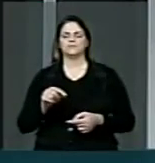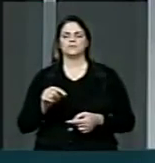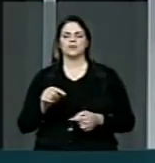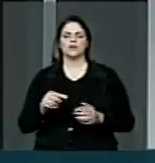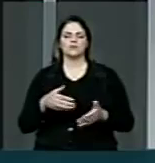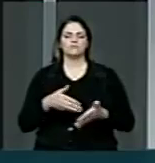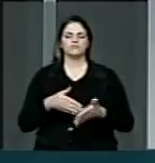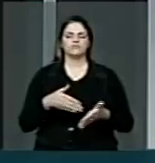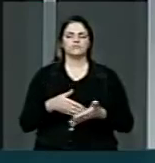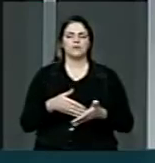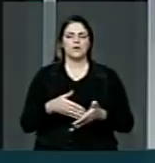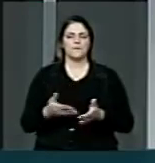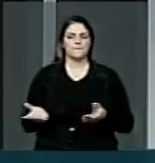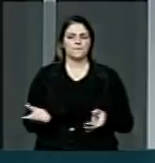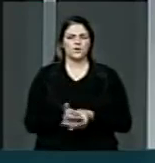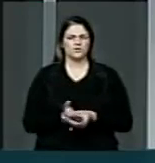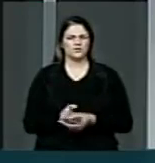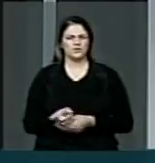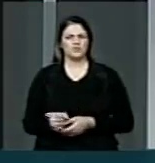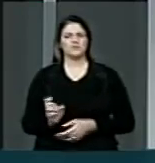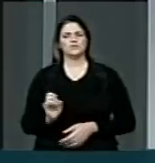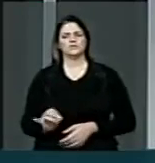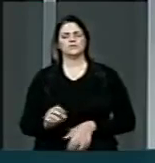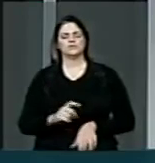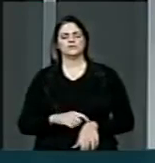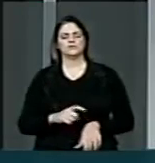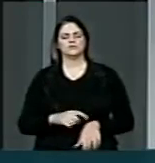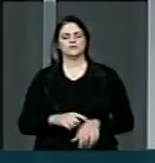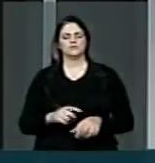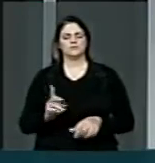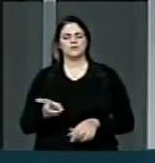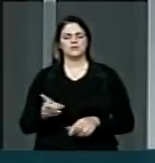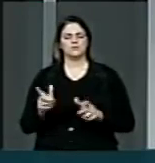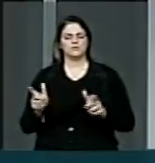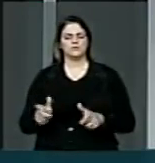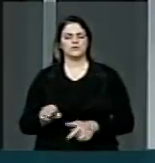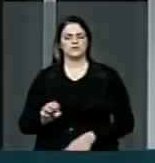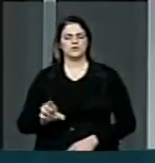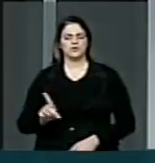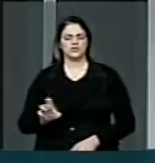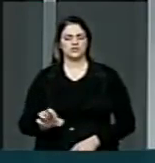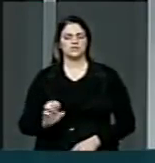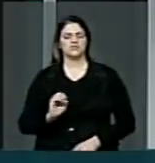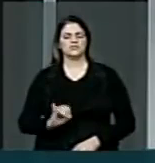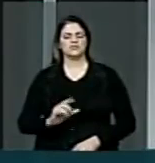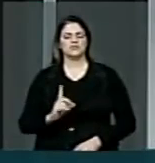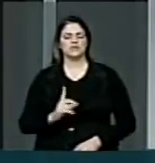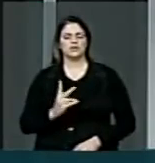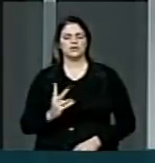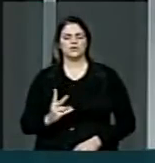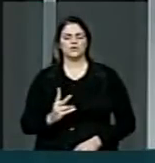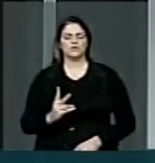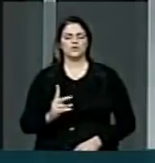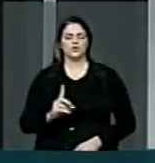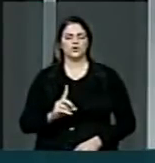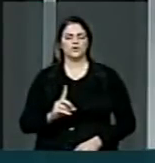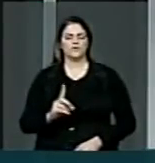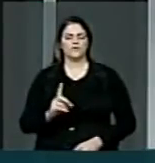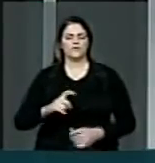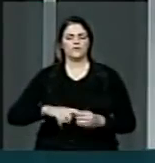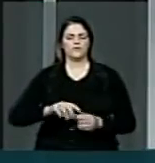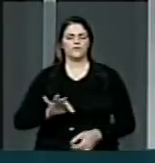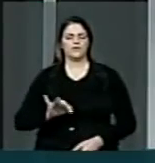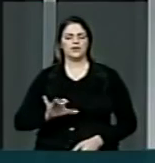judicialmente na circunscrição da sua sede. Também nos casos da duplicidade de filiação,